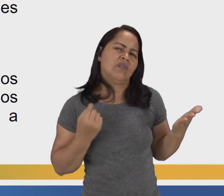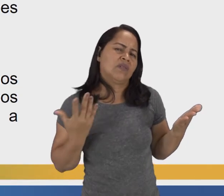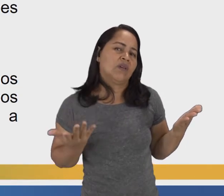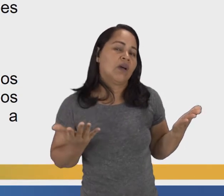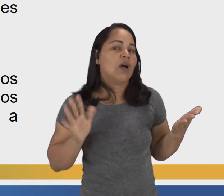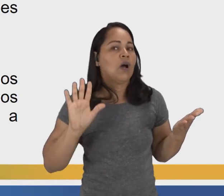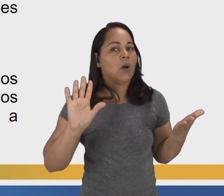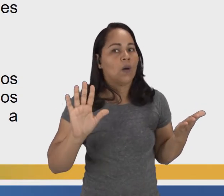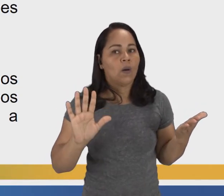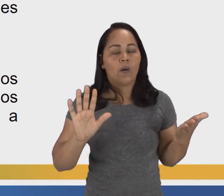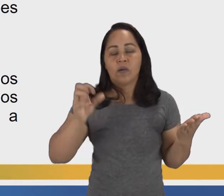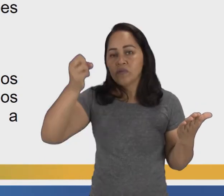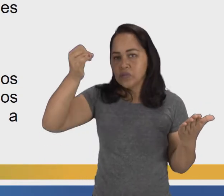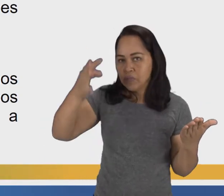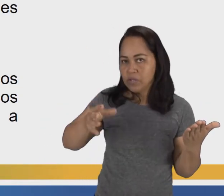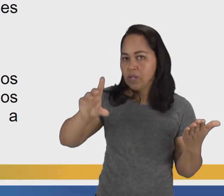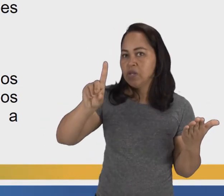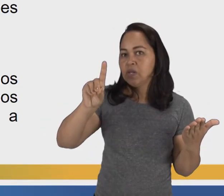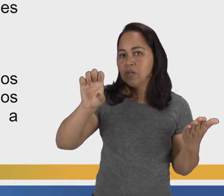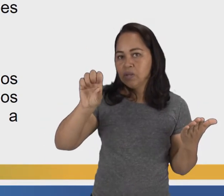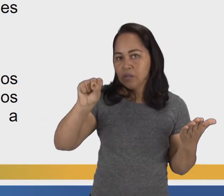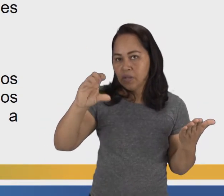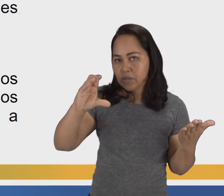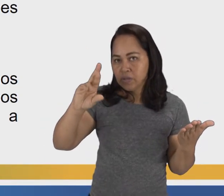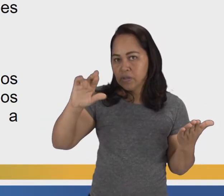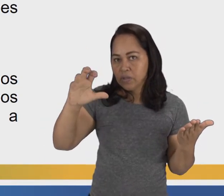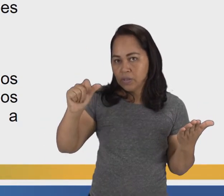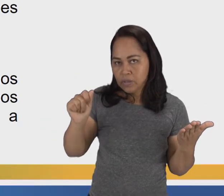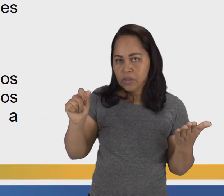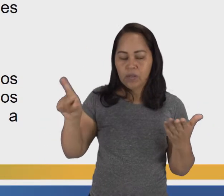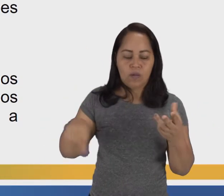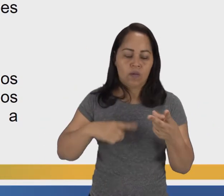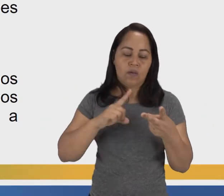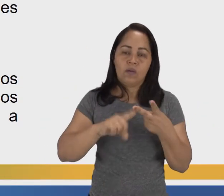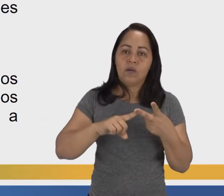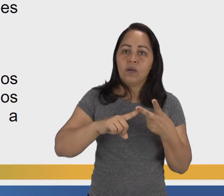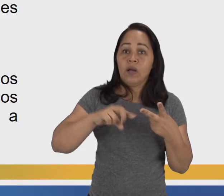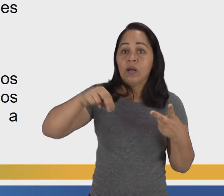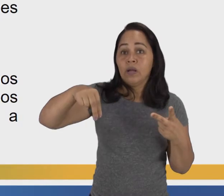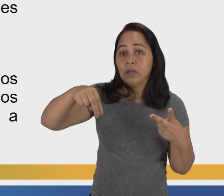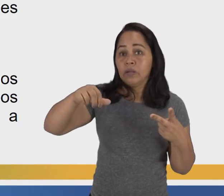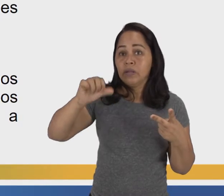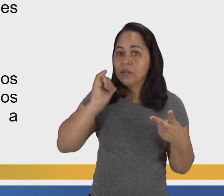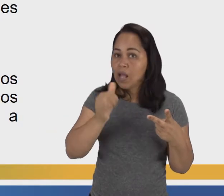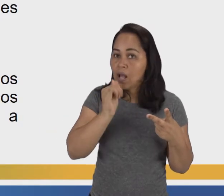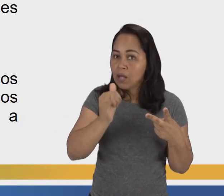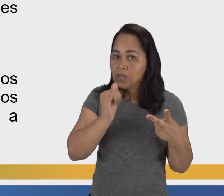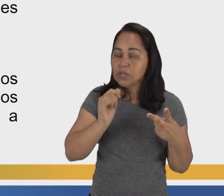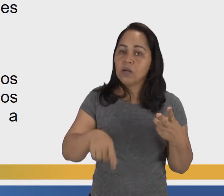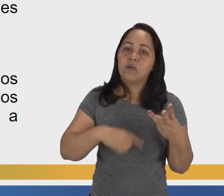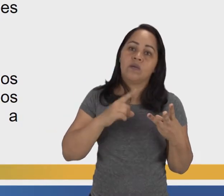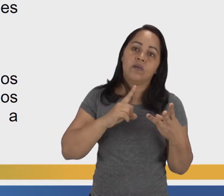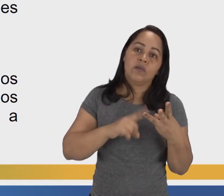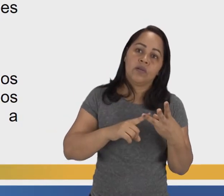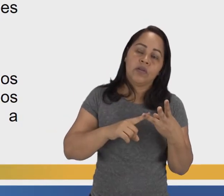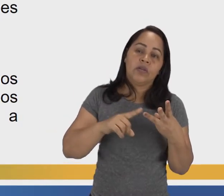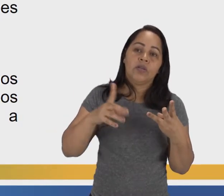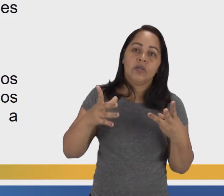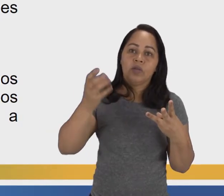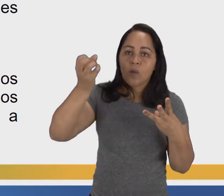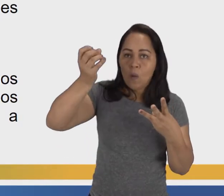os termos descrição, narração e argumentação. Esses são os tipos textuais.